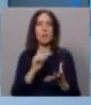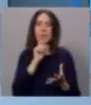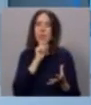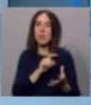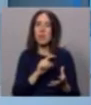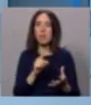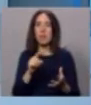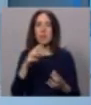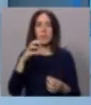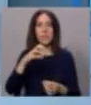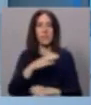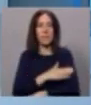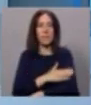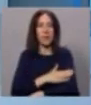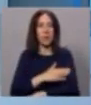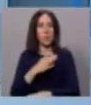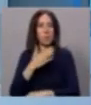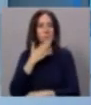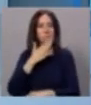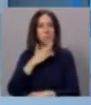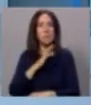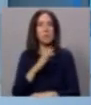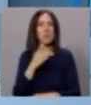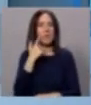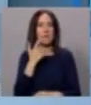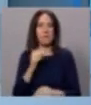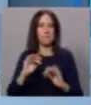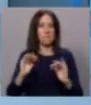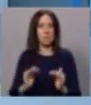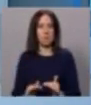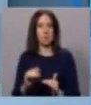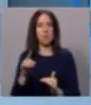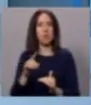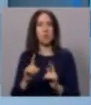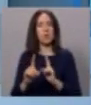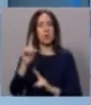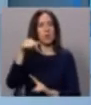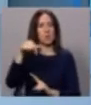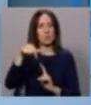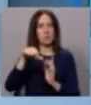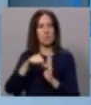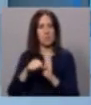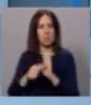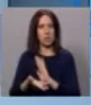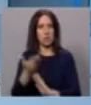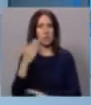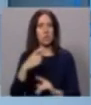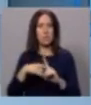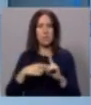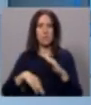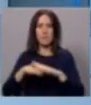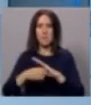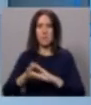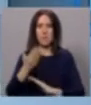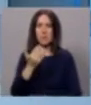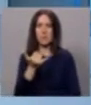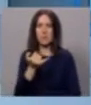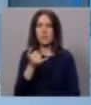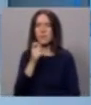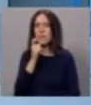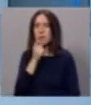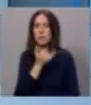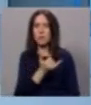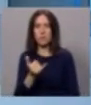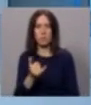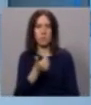ocorrência de período de chuva fraco ou aguaceiros fracos, embora menos prováveis do que nas regiões norte e centro. As máximas mais elevadas, 25 para Faro, 22 para